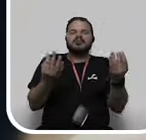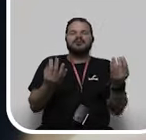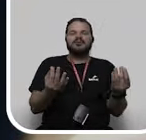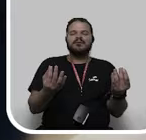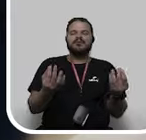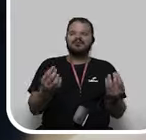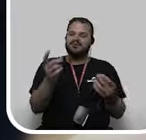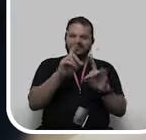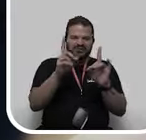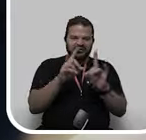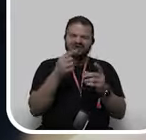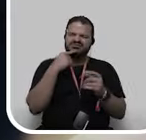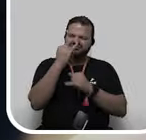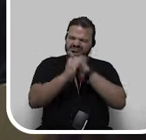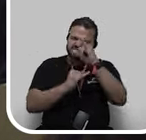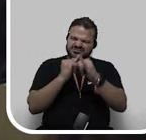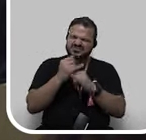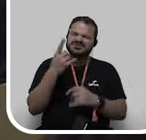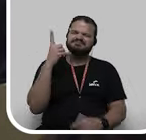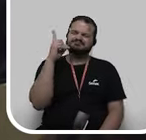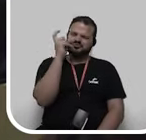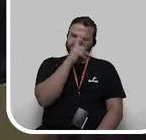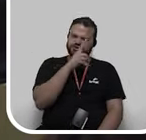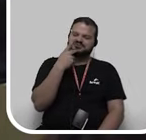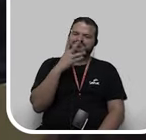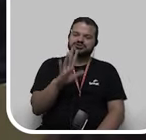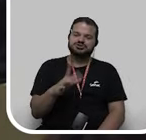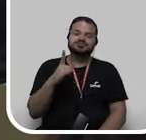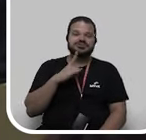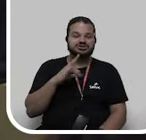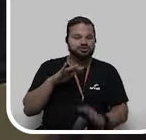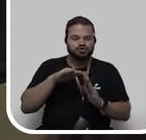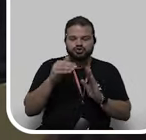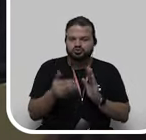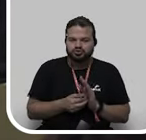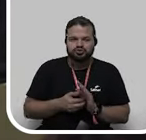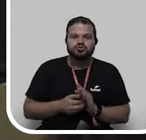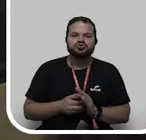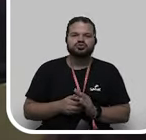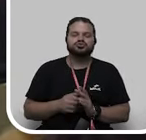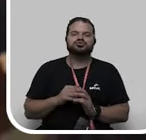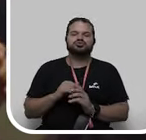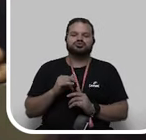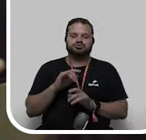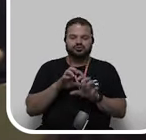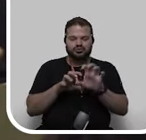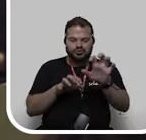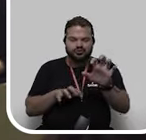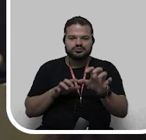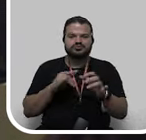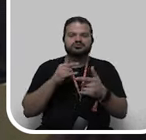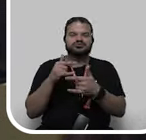complicado fazer yoga online. Mas enfim, tem tudo online ali, posso fazer curso. E